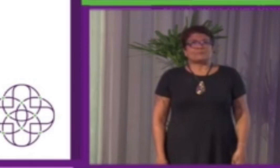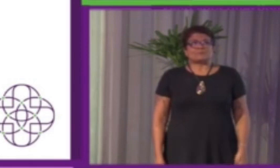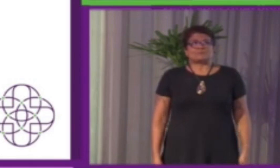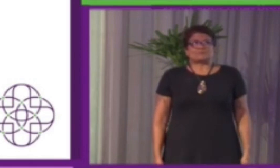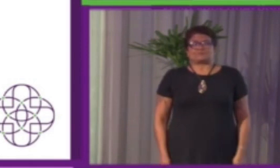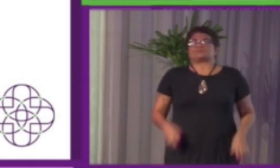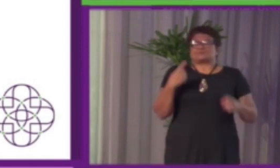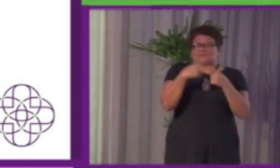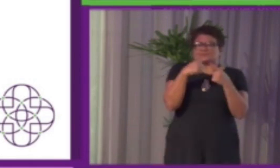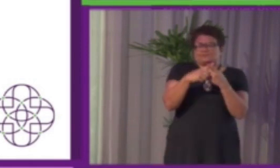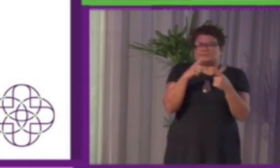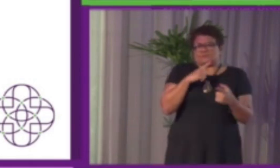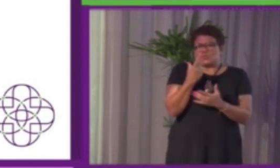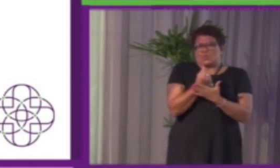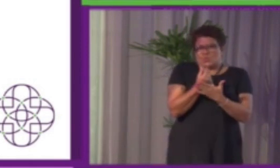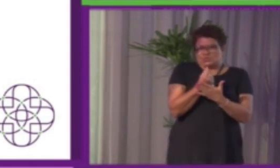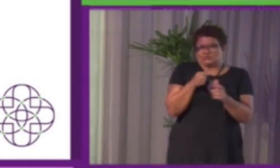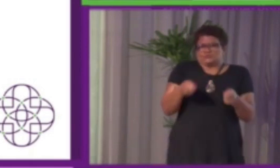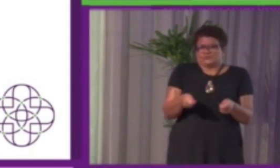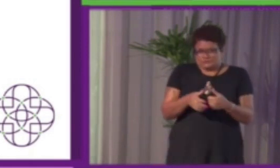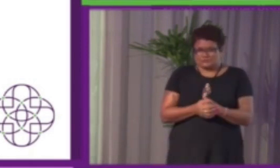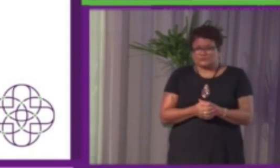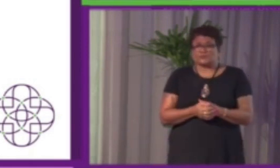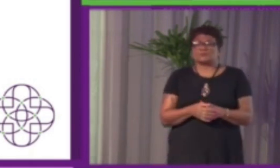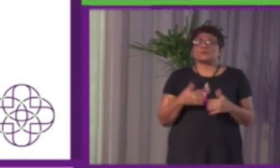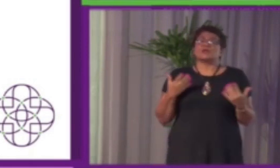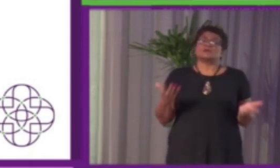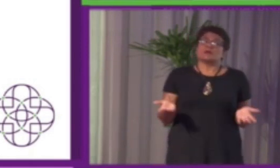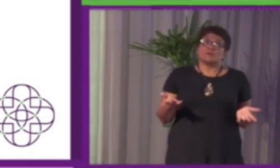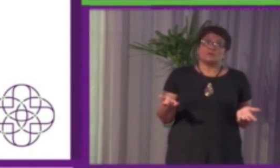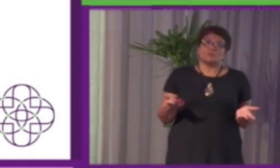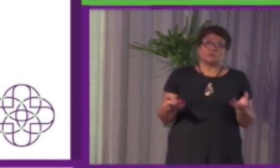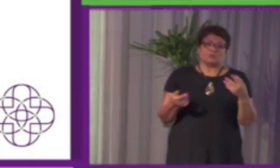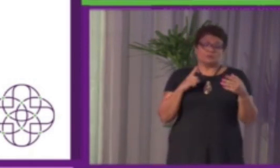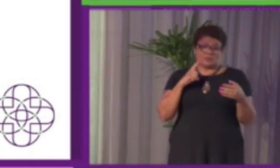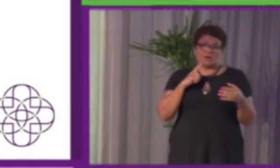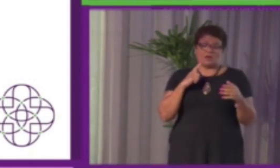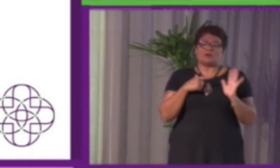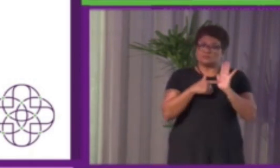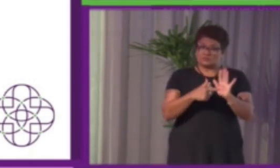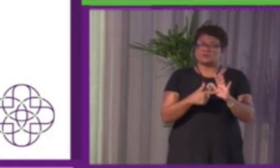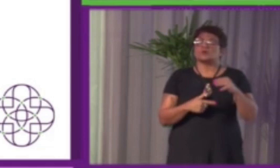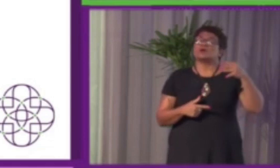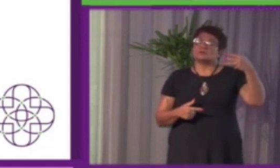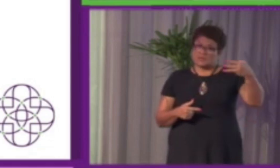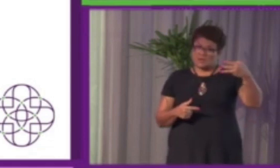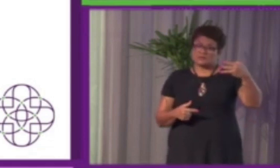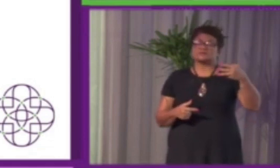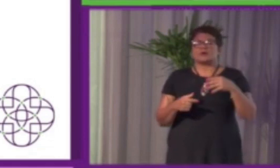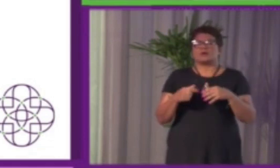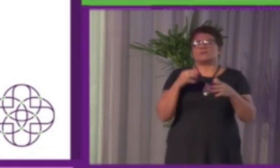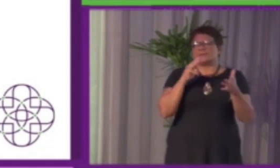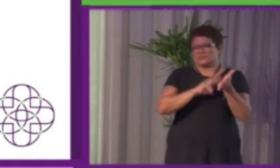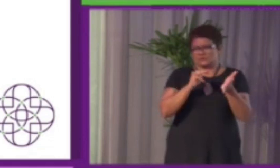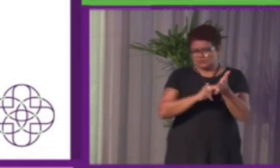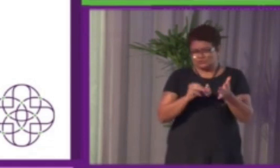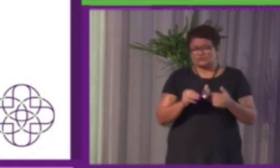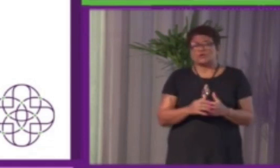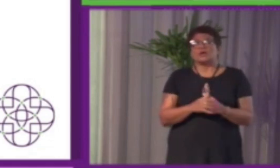de custo-efetividade. Então, foram apontadas pelo menos 3 metodologias. A primeira metodologia, que é a metodologia